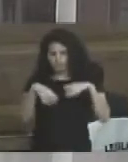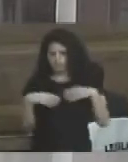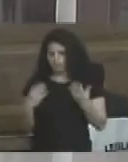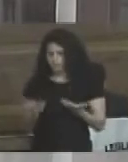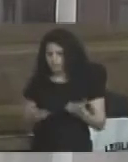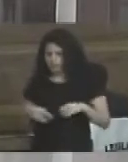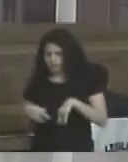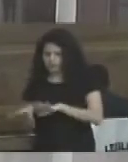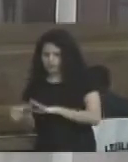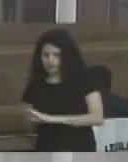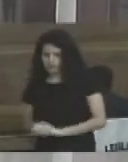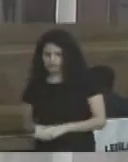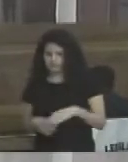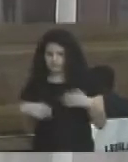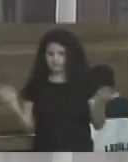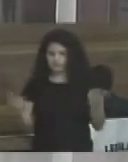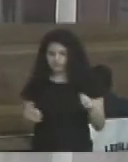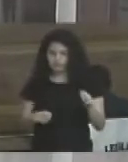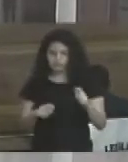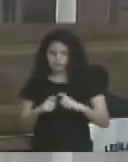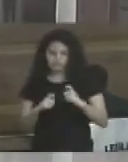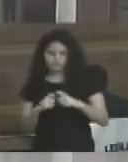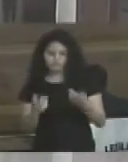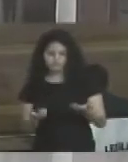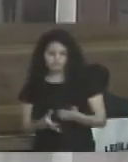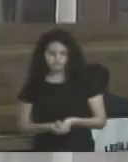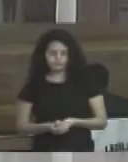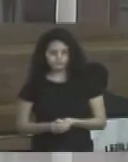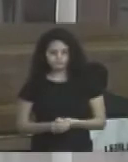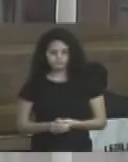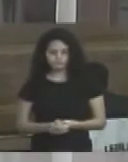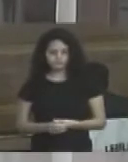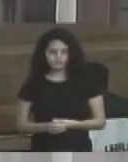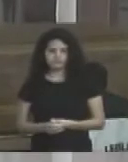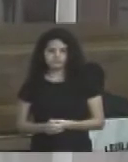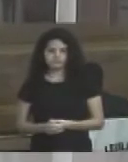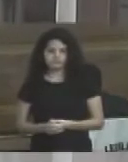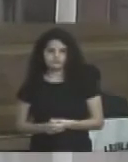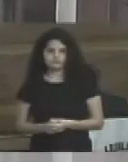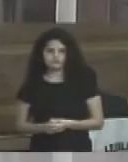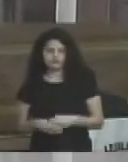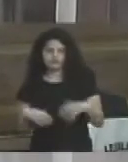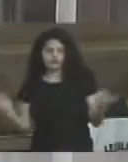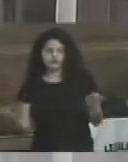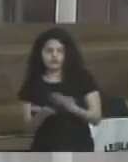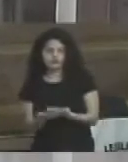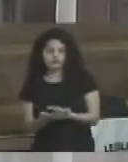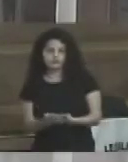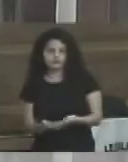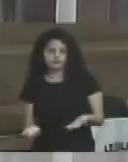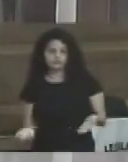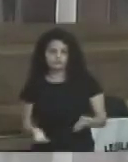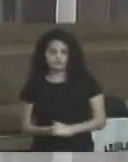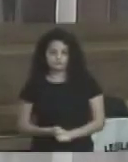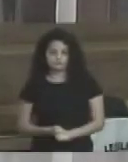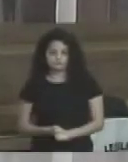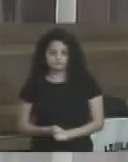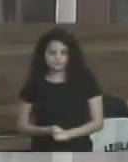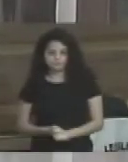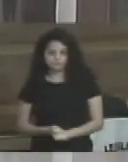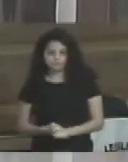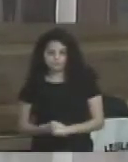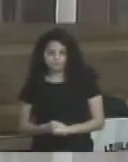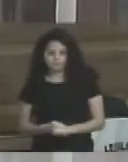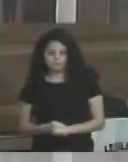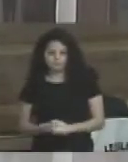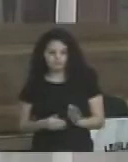Chapinha? Cadê lá o posto de saúde que prometeram? Fazer um posto de saúde. Não é isso? Cadê a escola que vai ter que ter ali para atender aquele monte de gente que vai